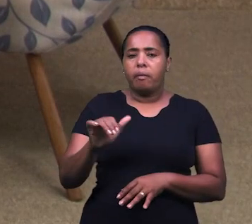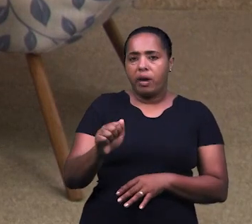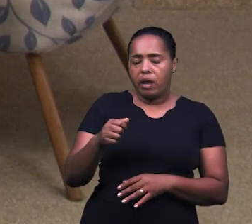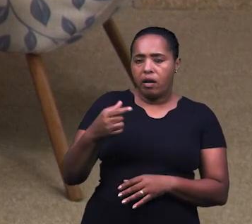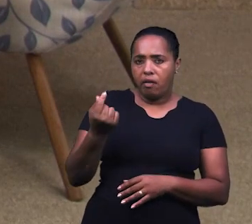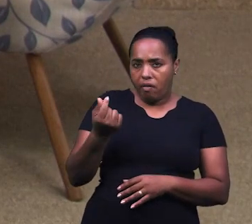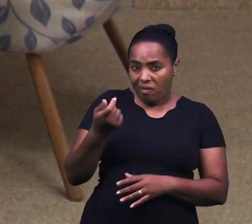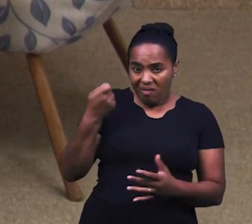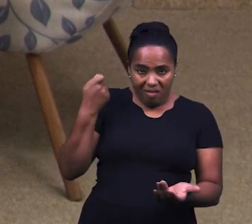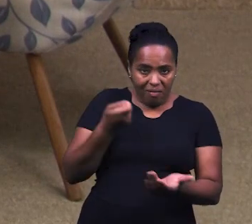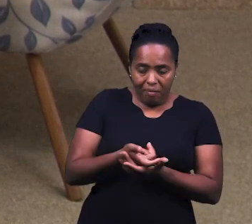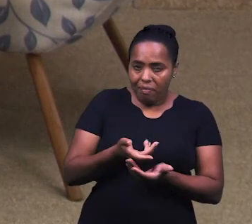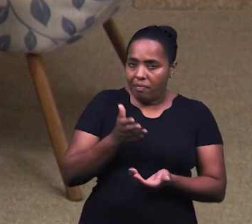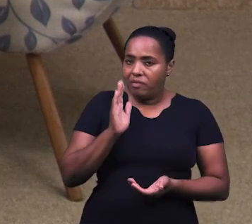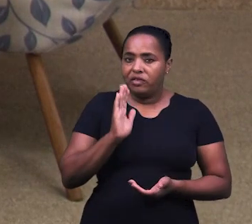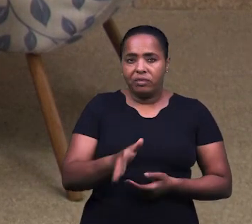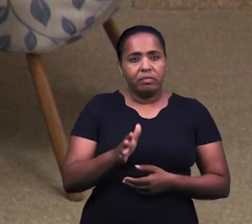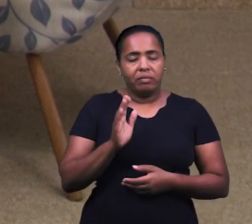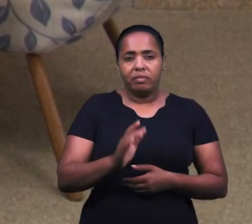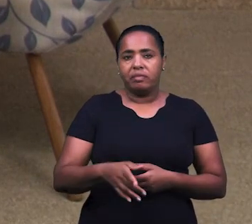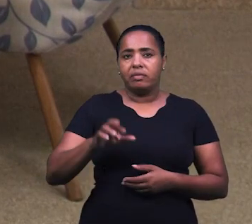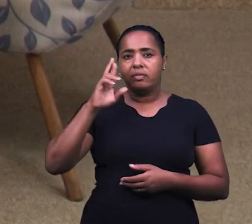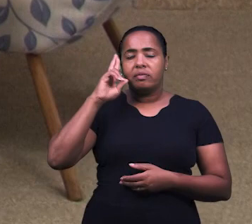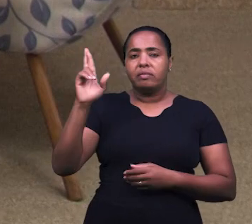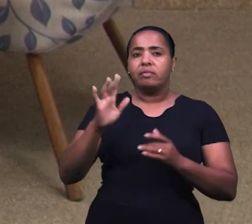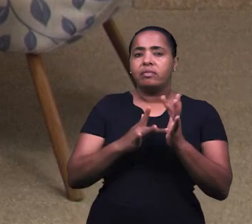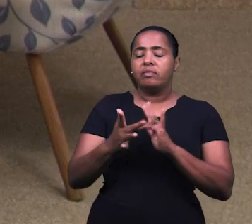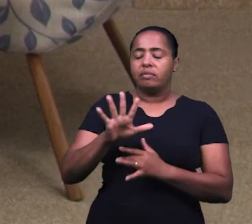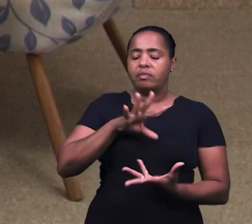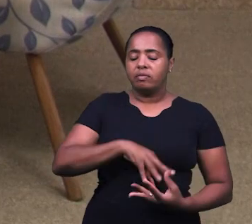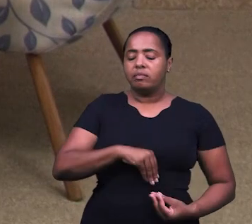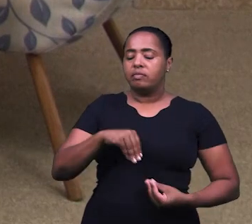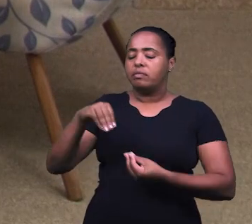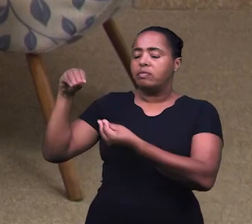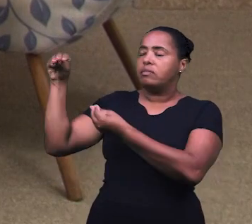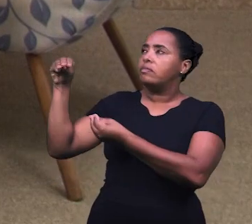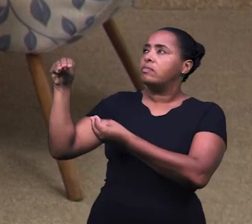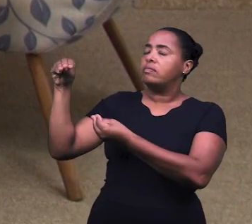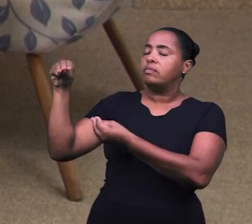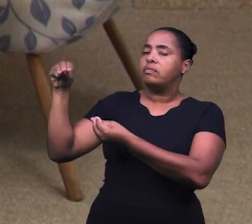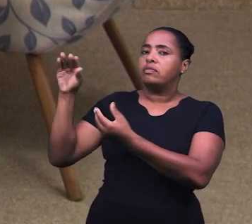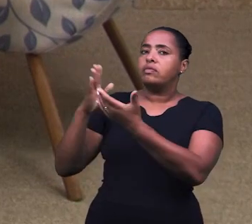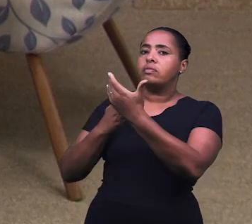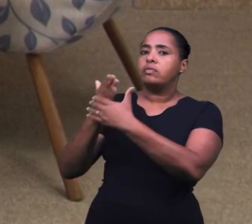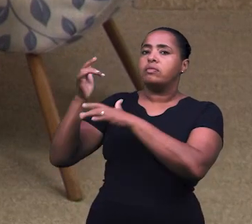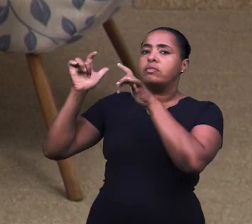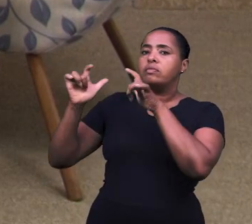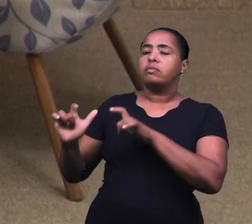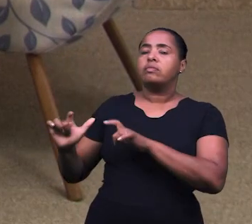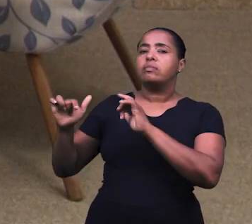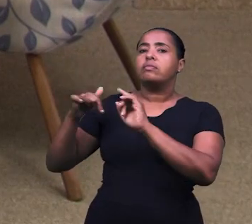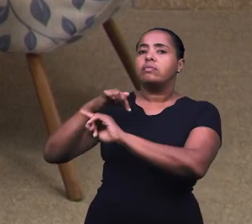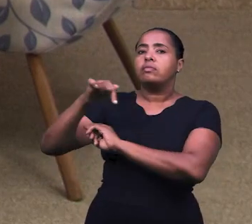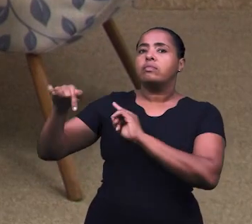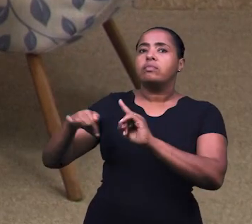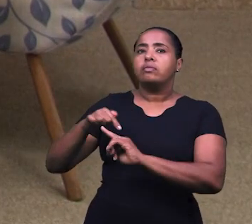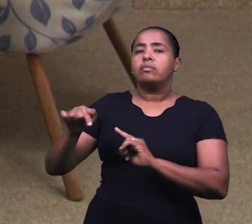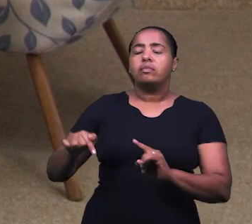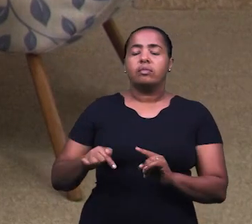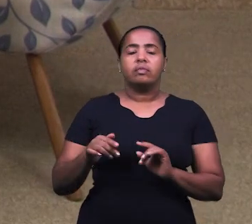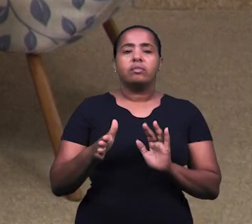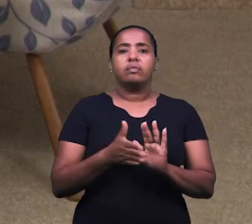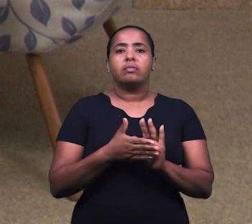ela falou, que o preço tinha sido pago. E Jesus entregou teu Santo Espírito e entrou ali no Santo do Santo. Foi o projeto de